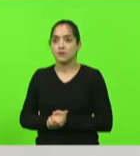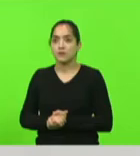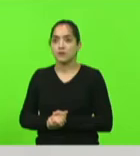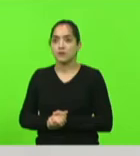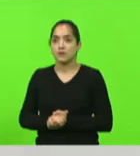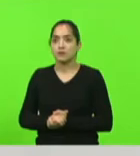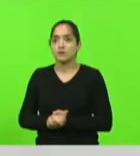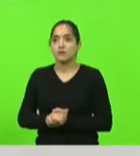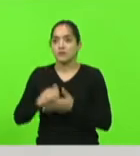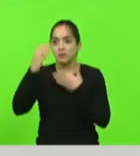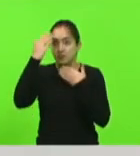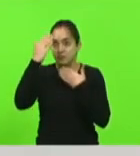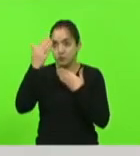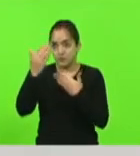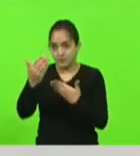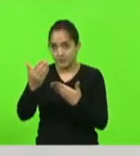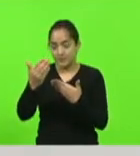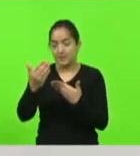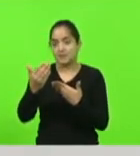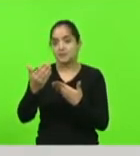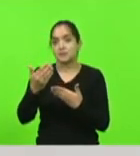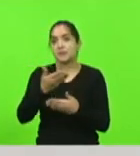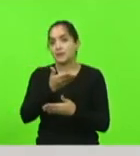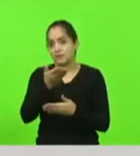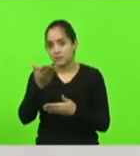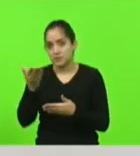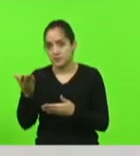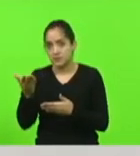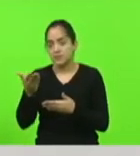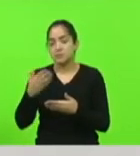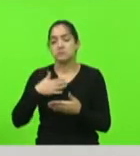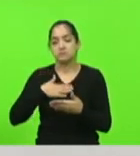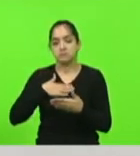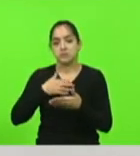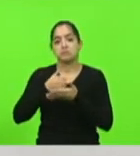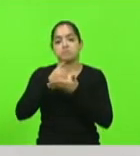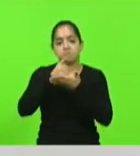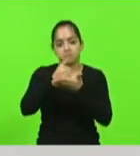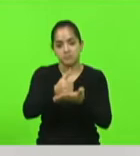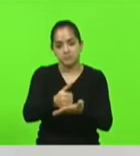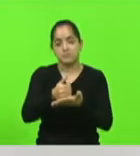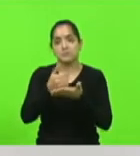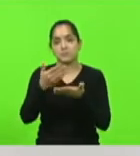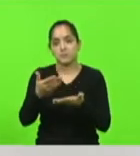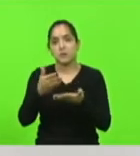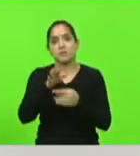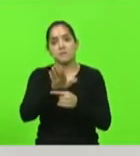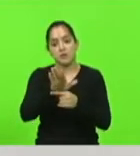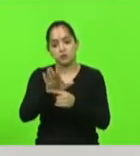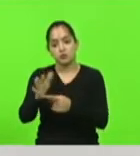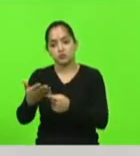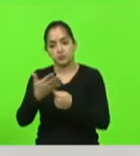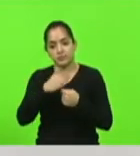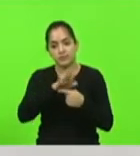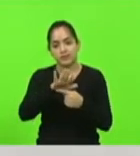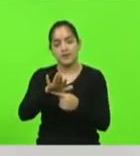Tá bom, muito obrigado a todos pelas palavras. Também me coloco à disposição, né, para ajudar a construir realmente